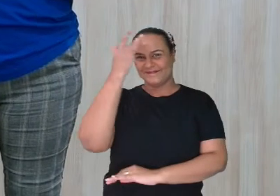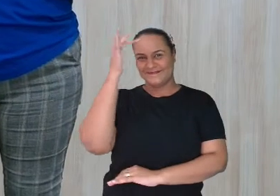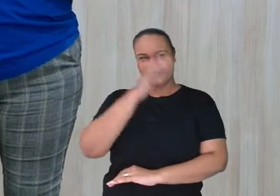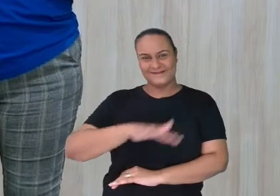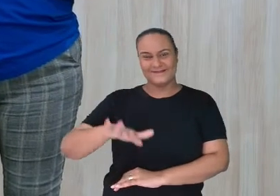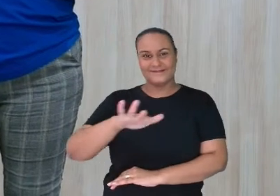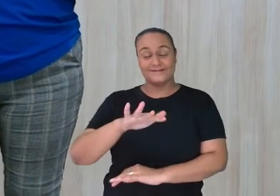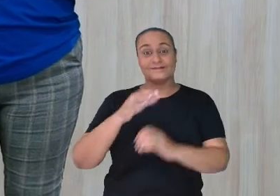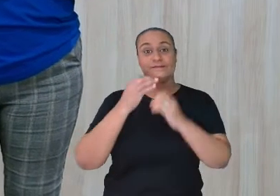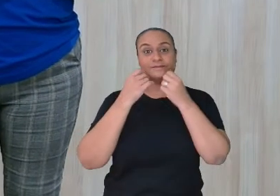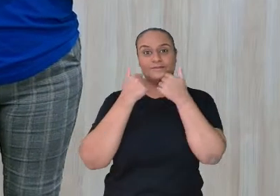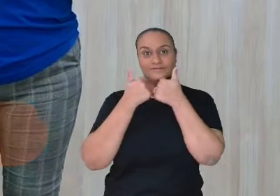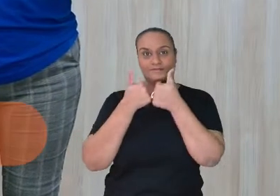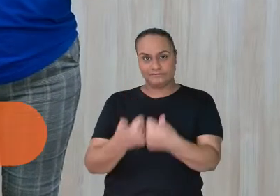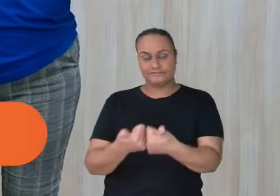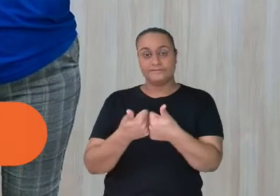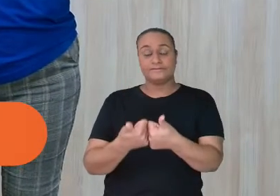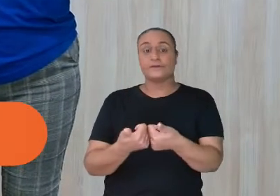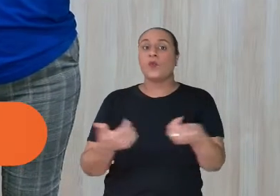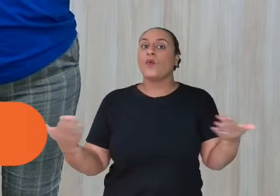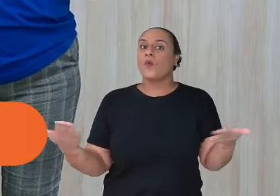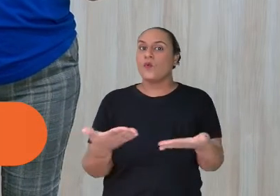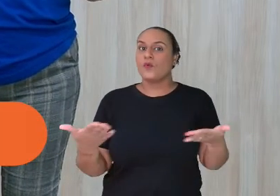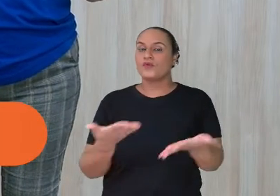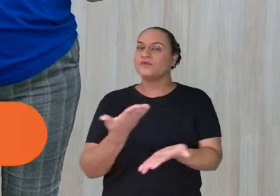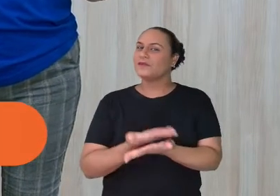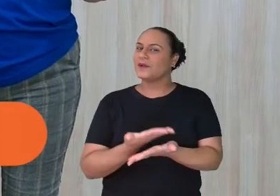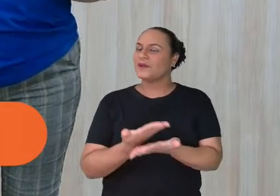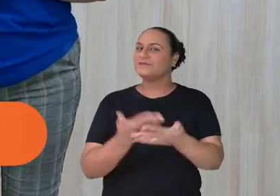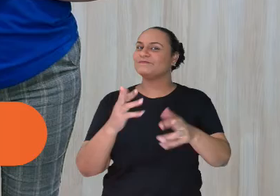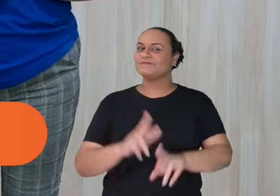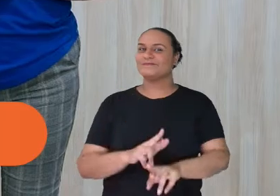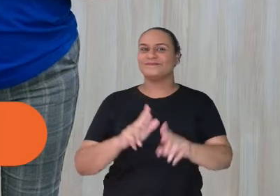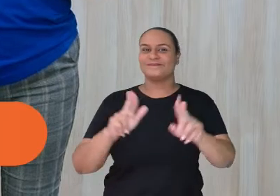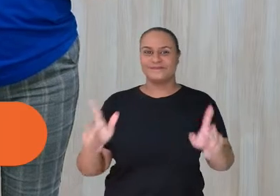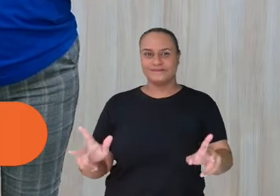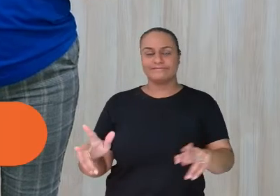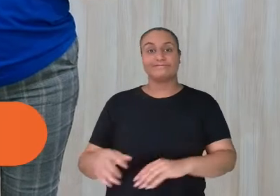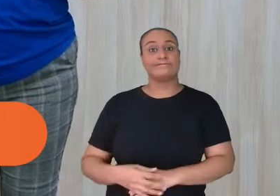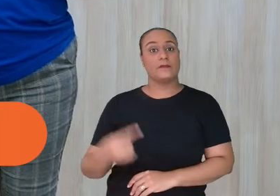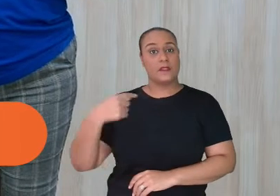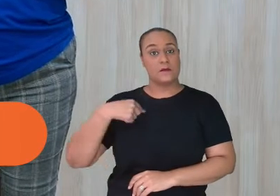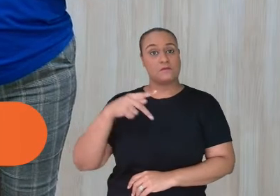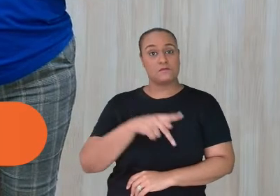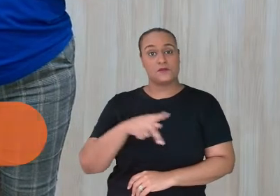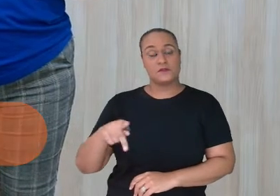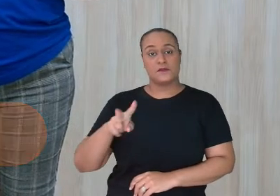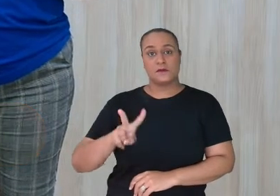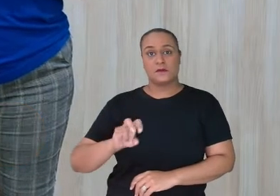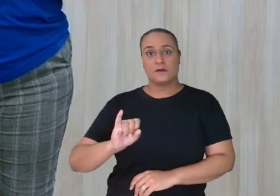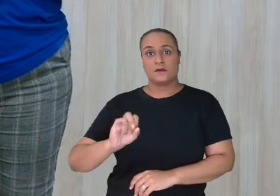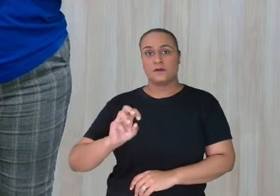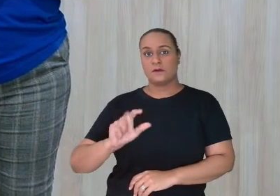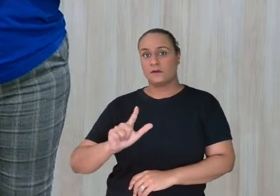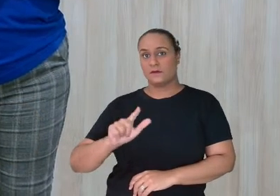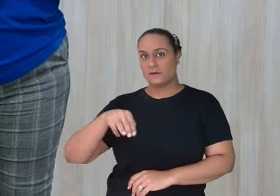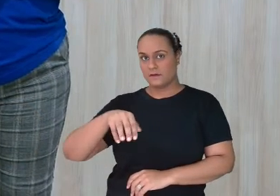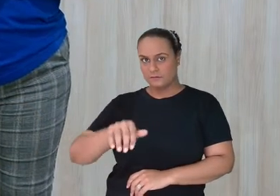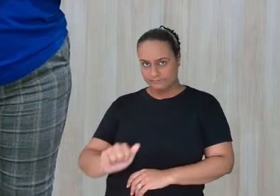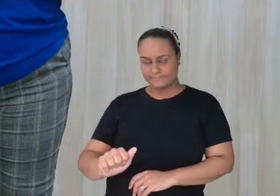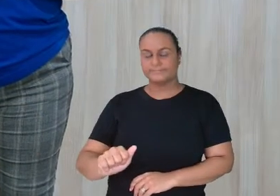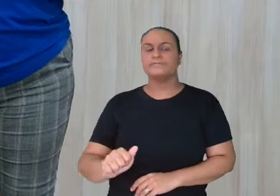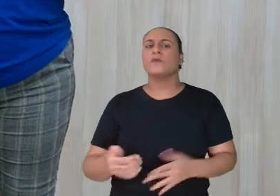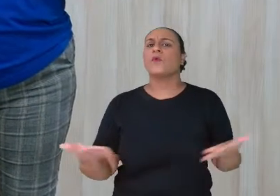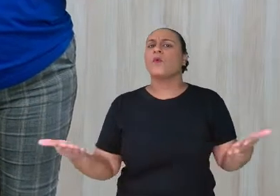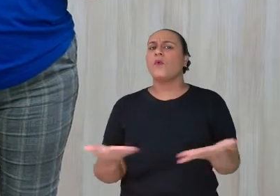vocês estão? Hoje a gente está aqui numa aula diferente, né? Eu, a professora Vilma, fazendo essa aula